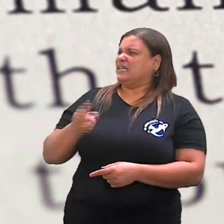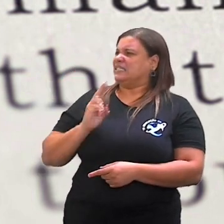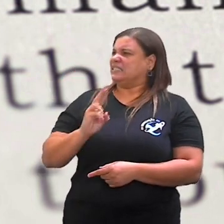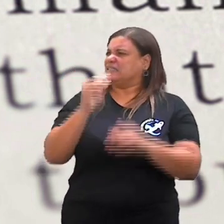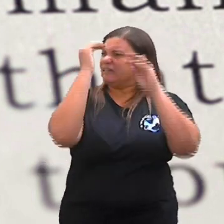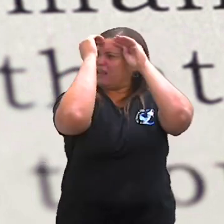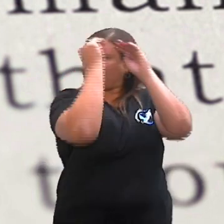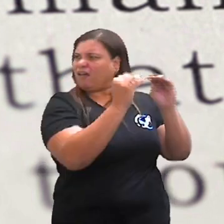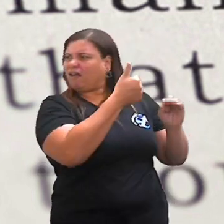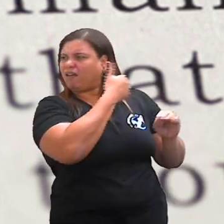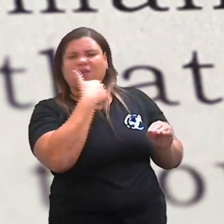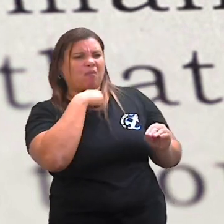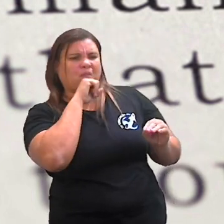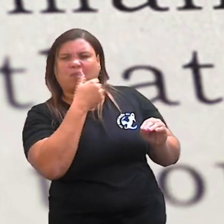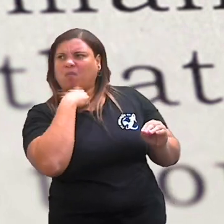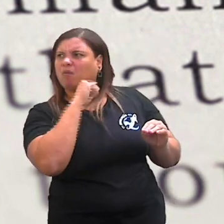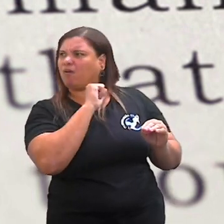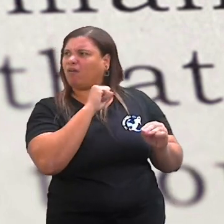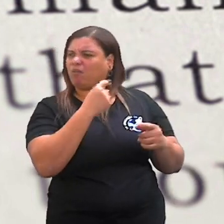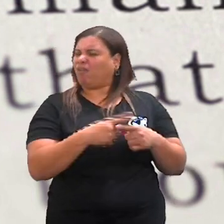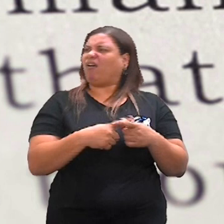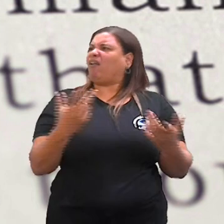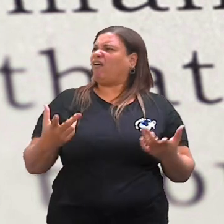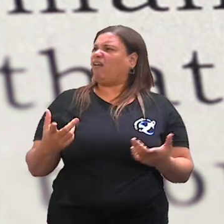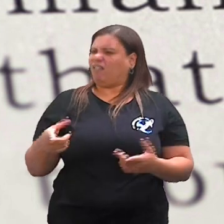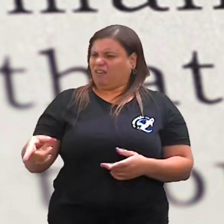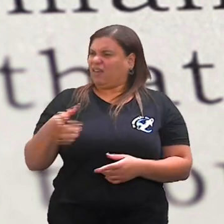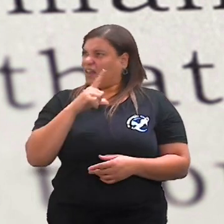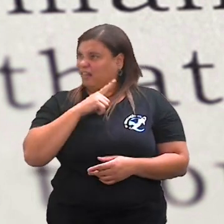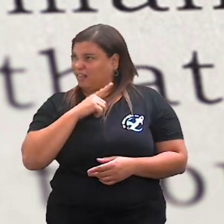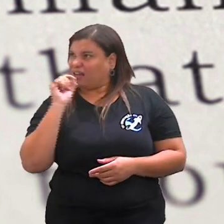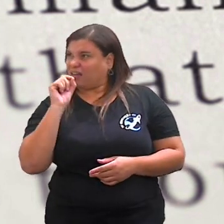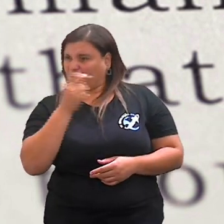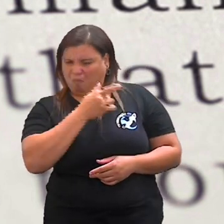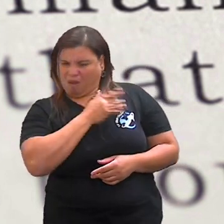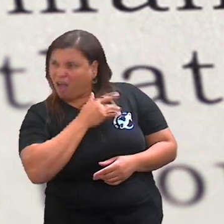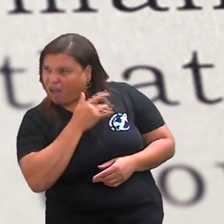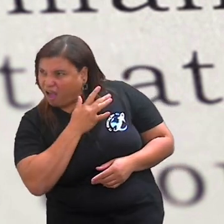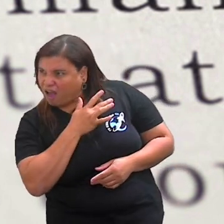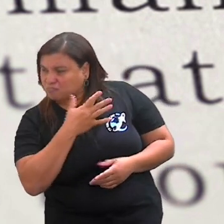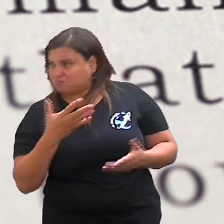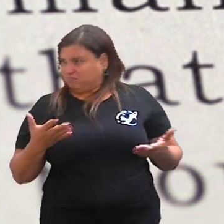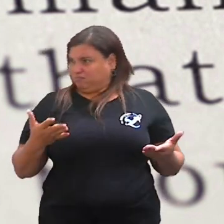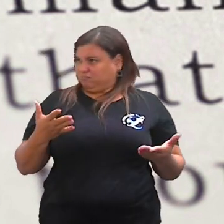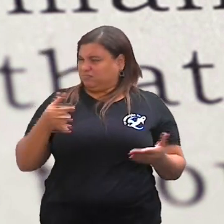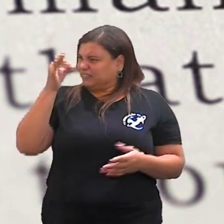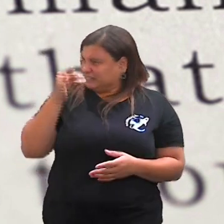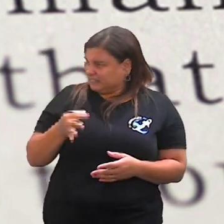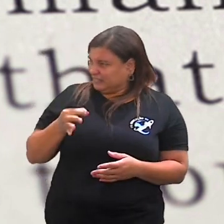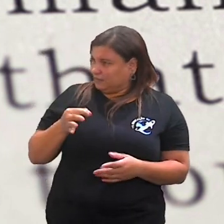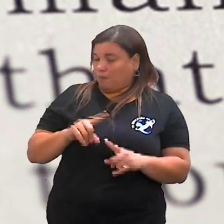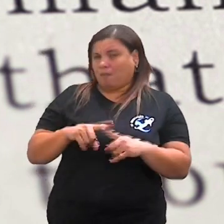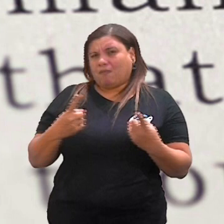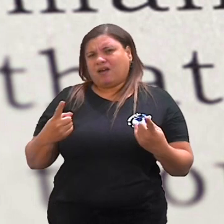respeito? Se Marcos respeitasse os seus pais por medo das consequências, estaria fazendo a coisa certa, mas